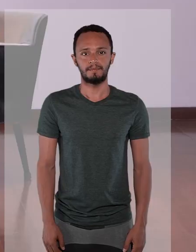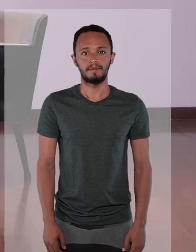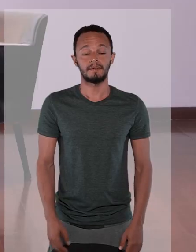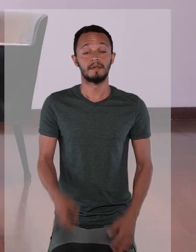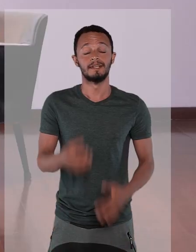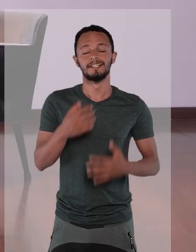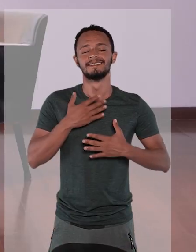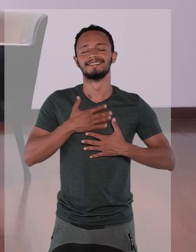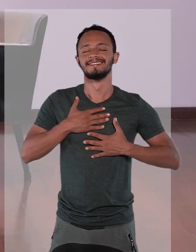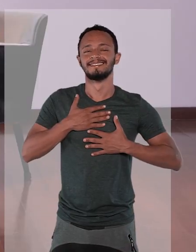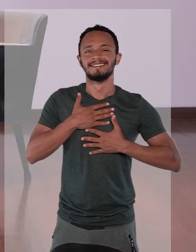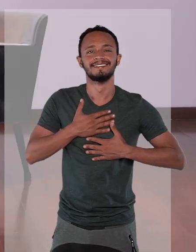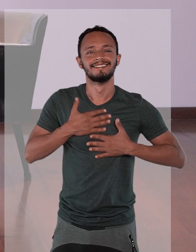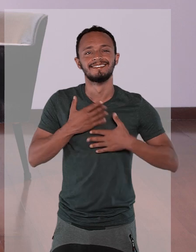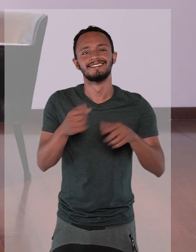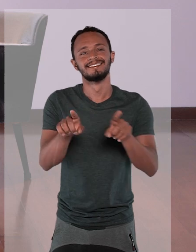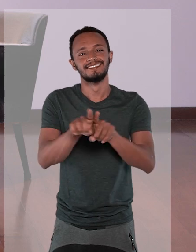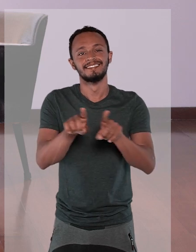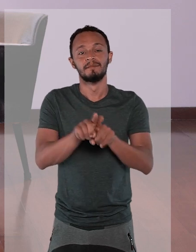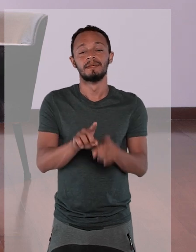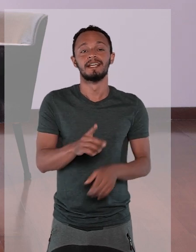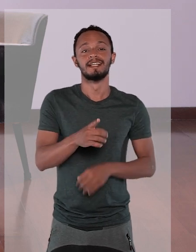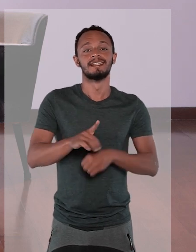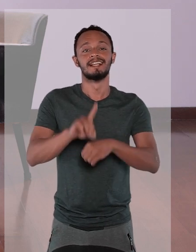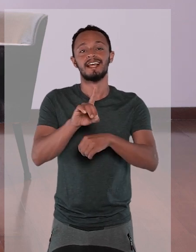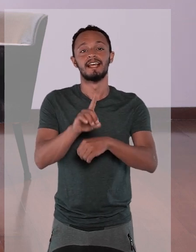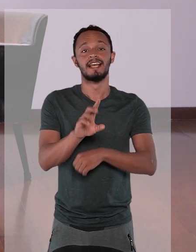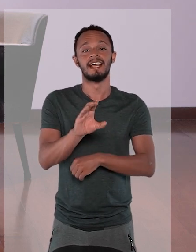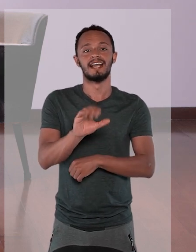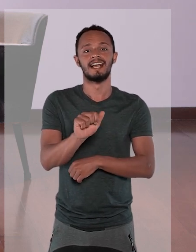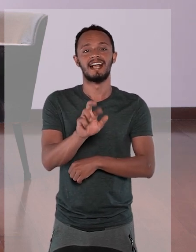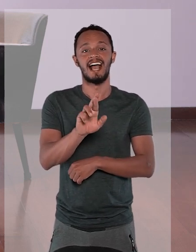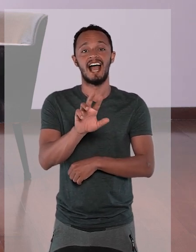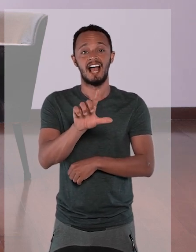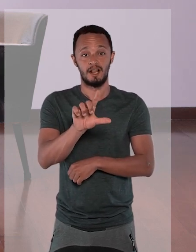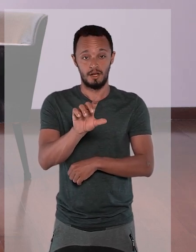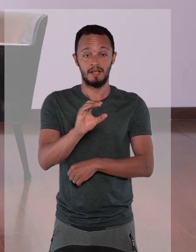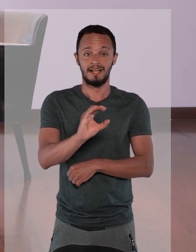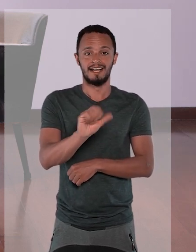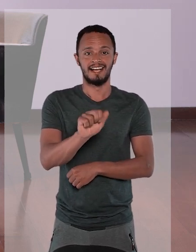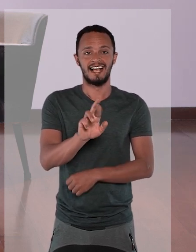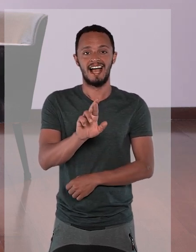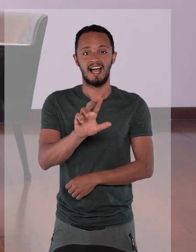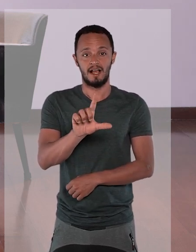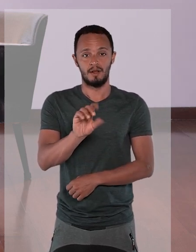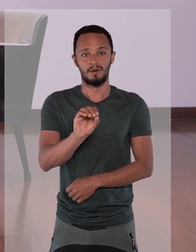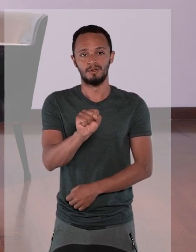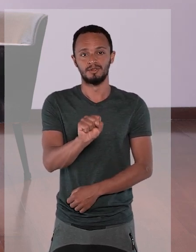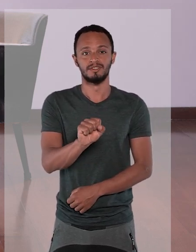Com muita alegria também queria convidar o doutor Carlos Starling para dividir esse momento com a gente.